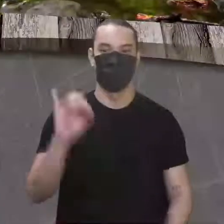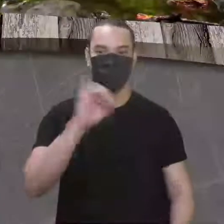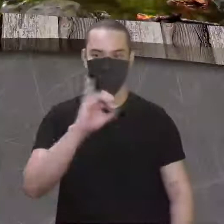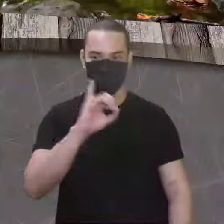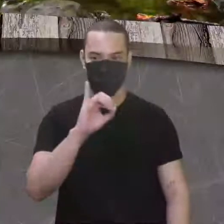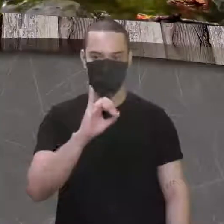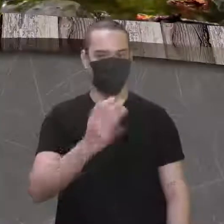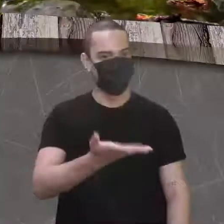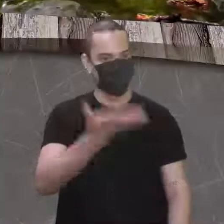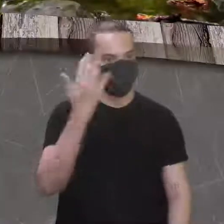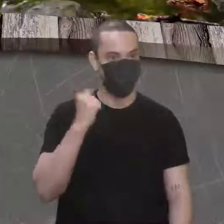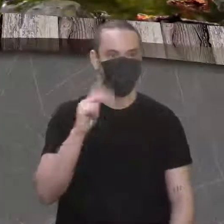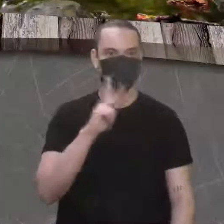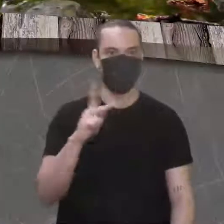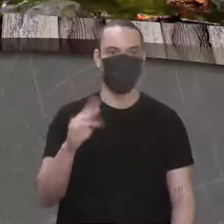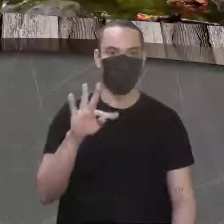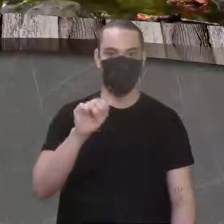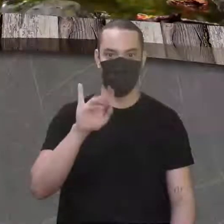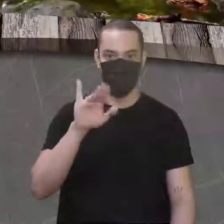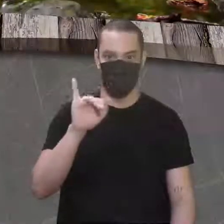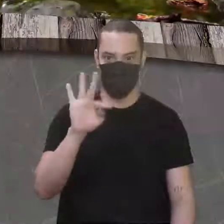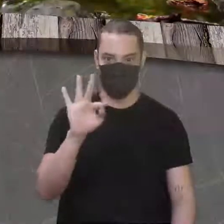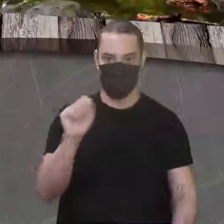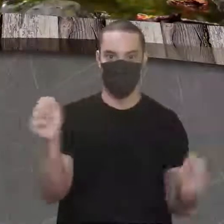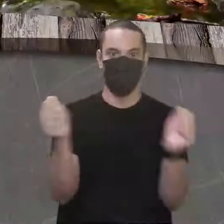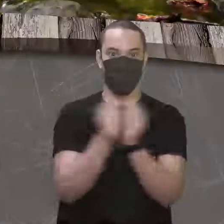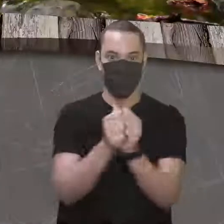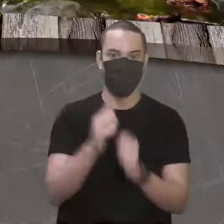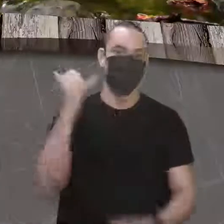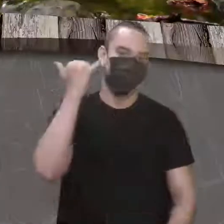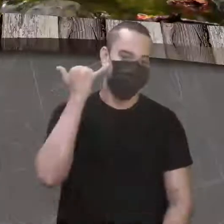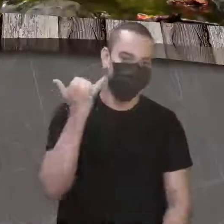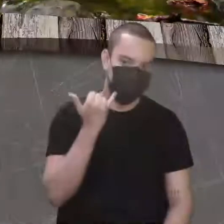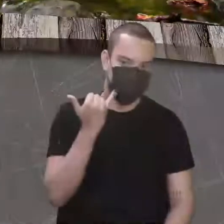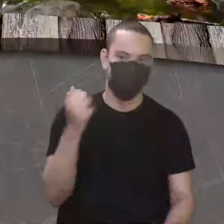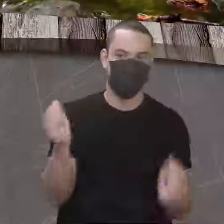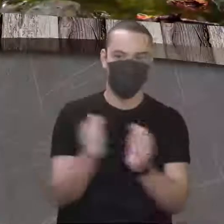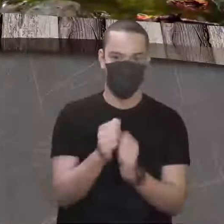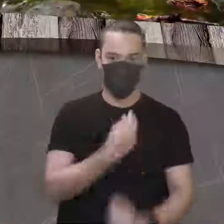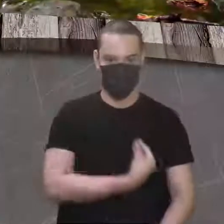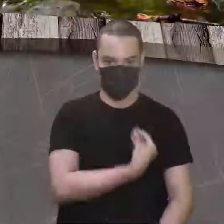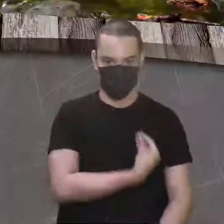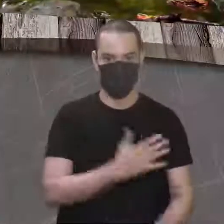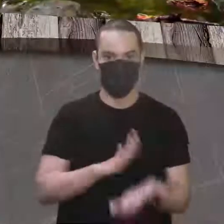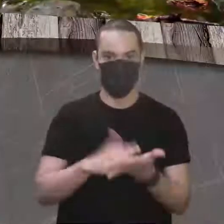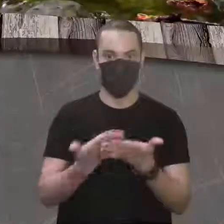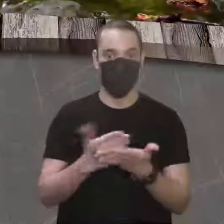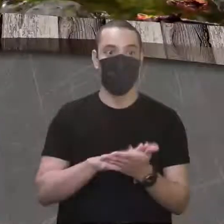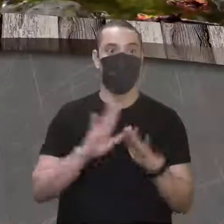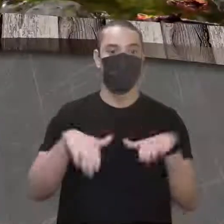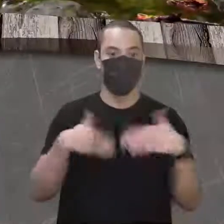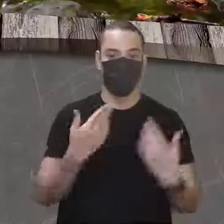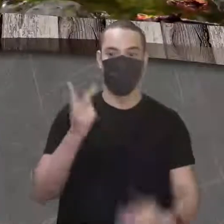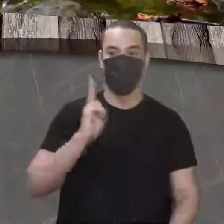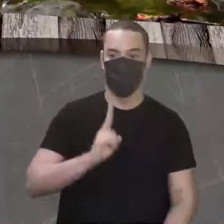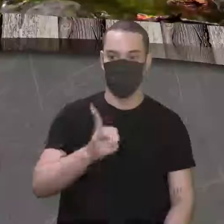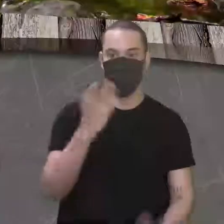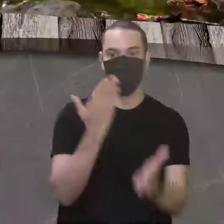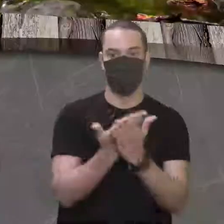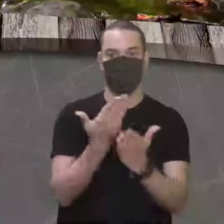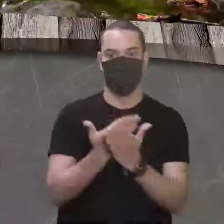Oi, vamos lá? Prof. Tabita, aqui junto com o Vitor. Nós vamos dar continuidade a essa nossa